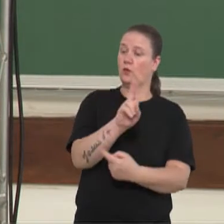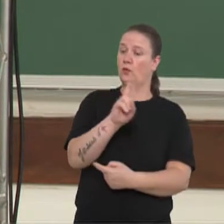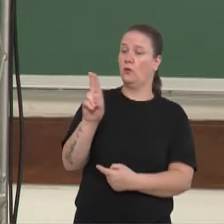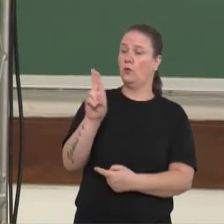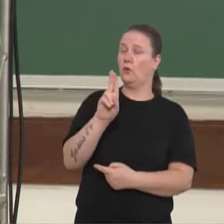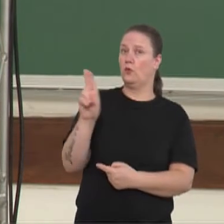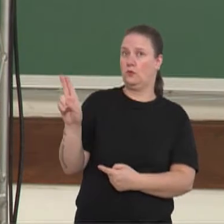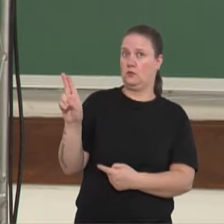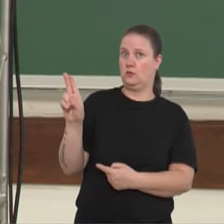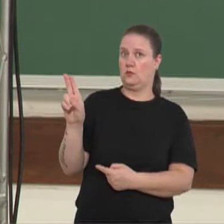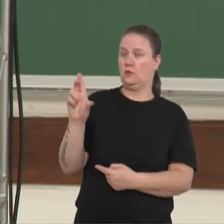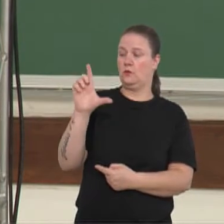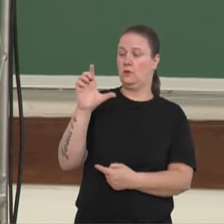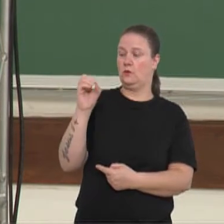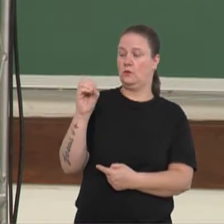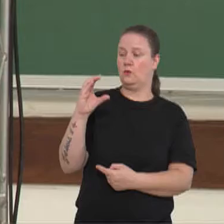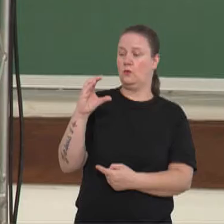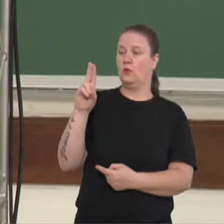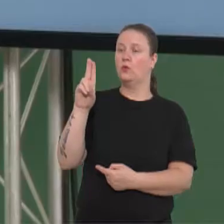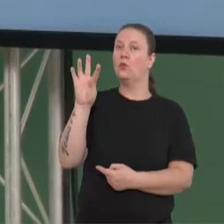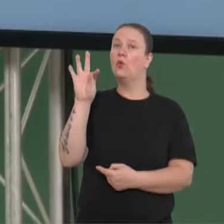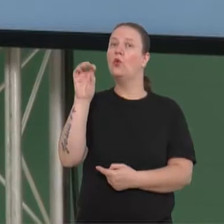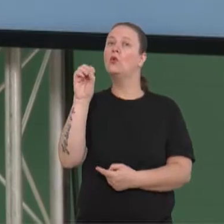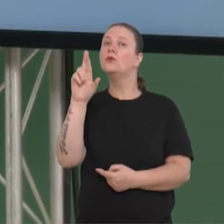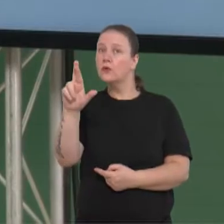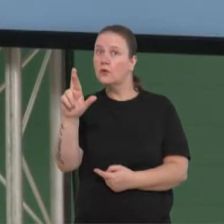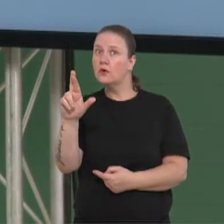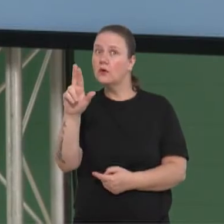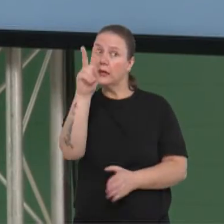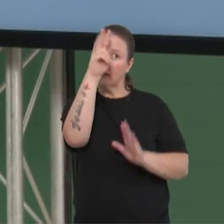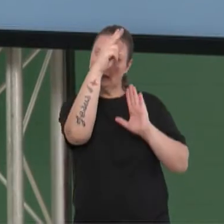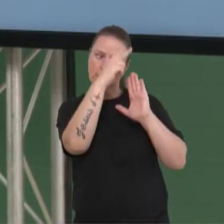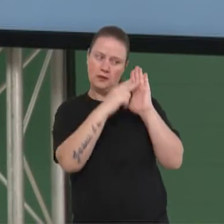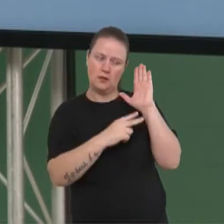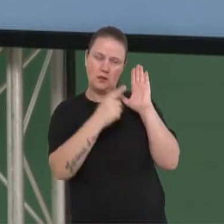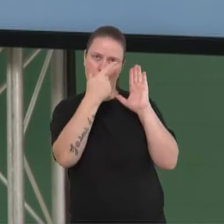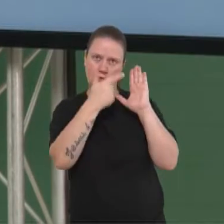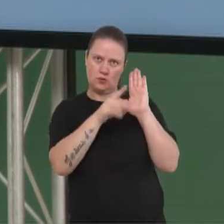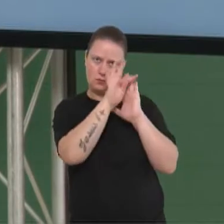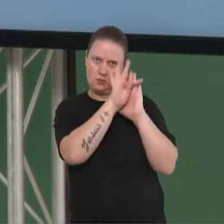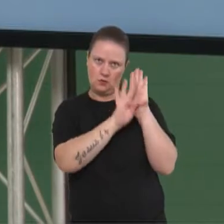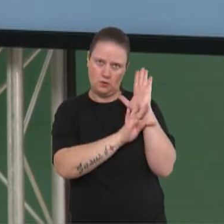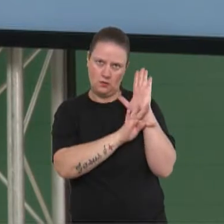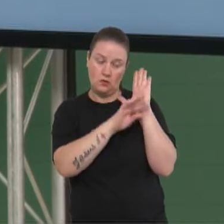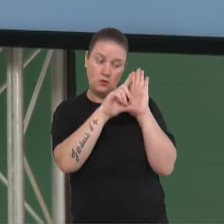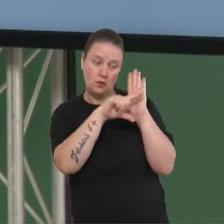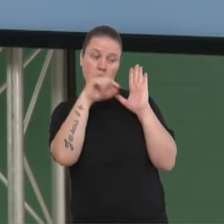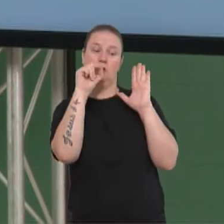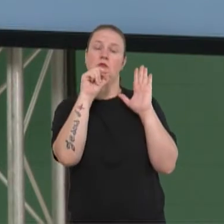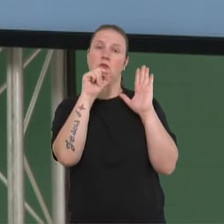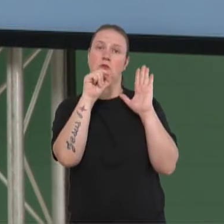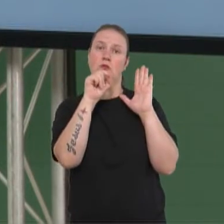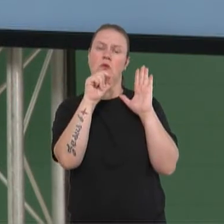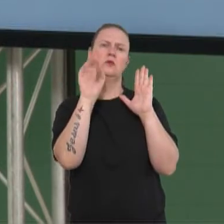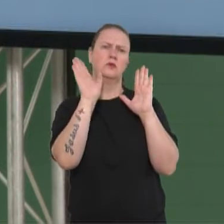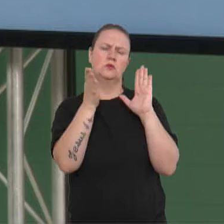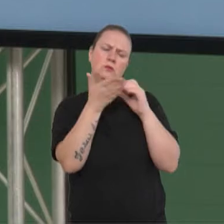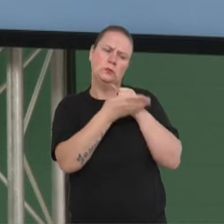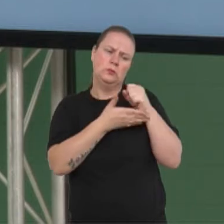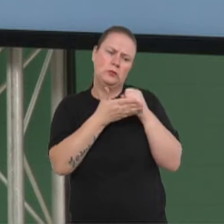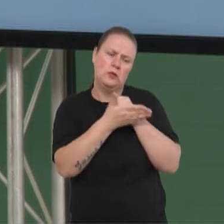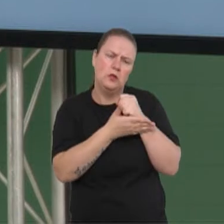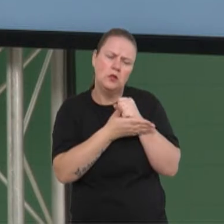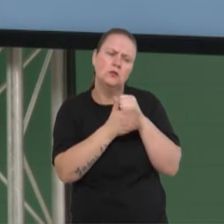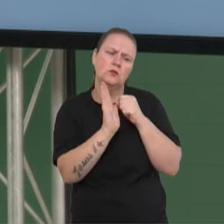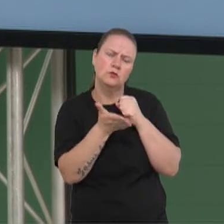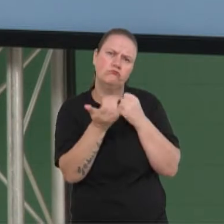na transcrição narrativa? Faça a tua leitura, escolha, tá? Com base nas